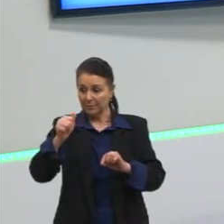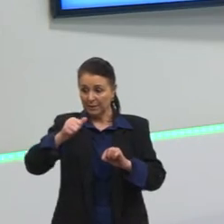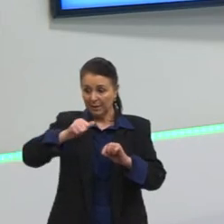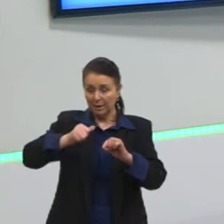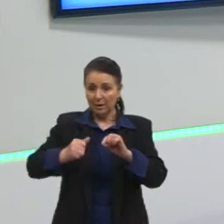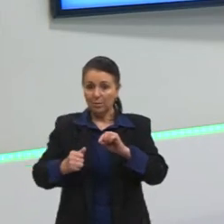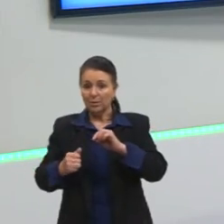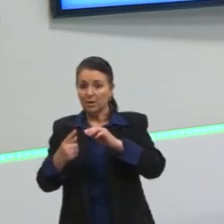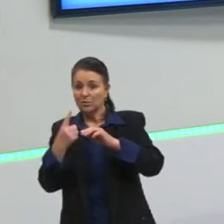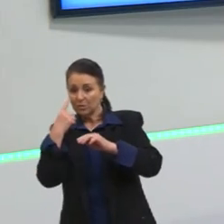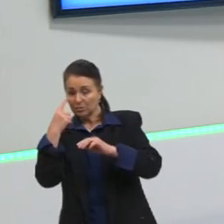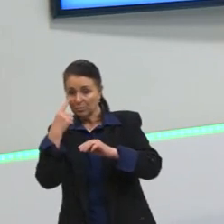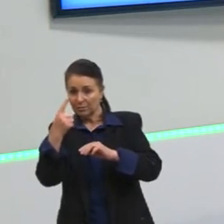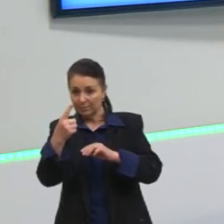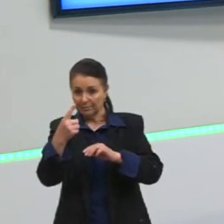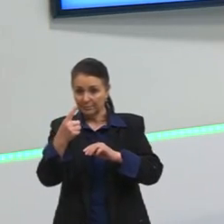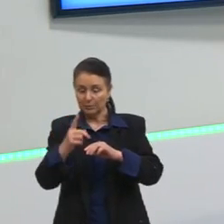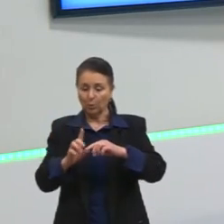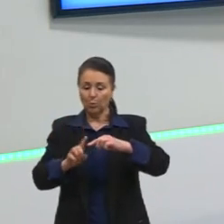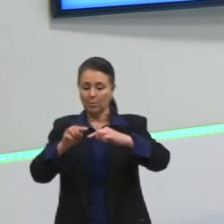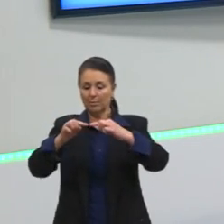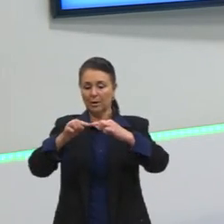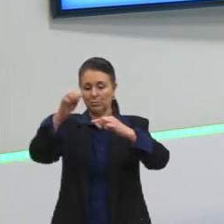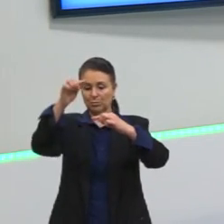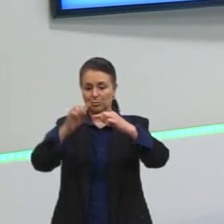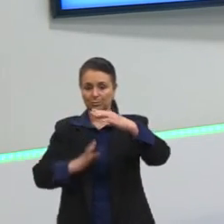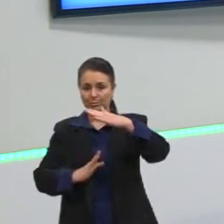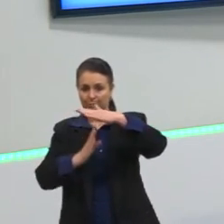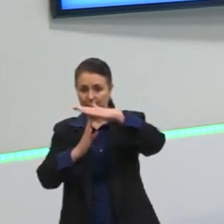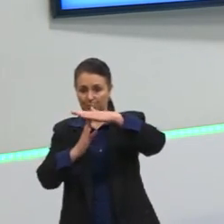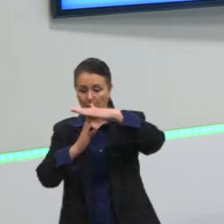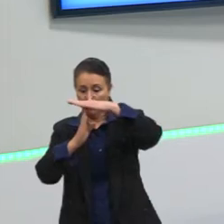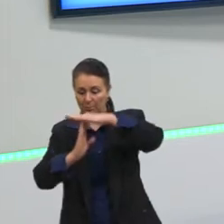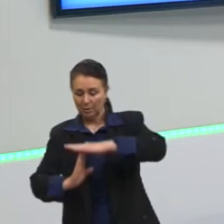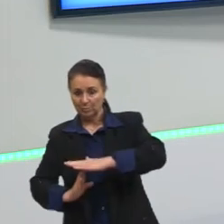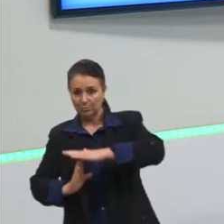Mais altos. Ou mais baixos, né, também.